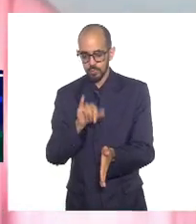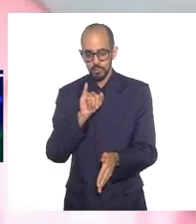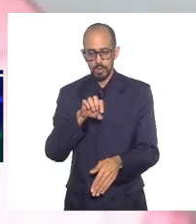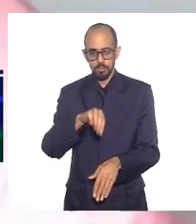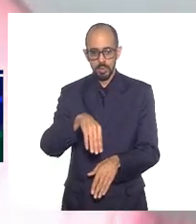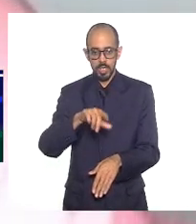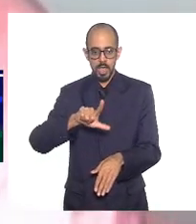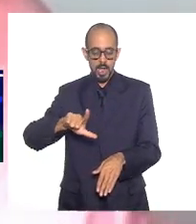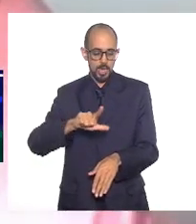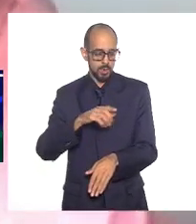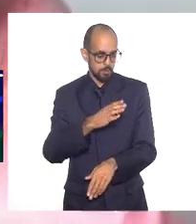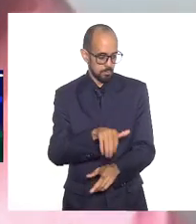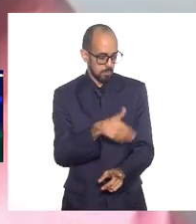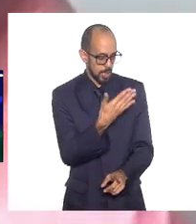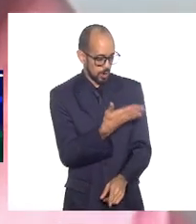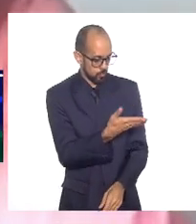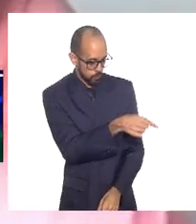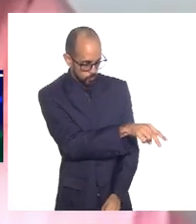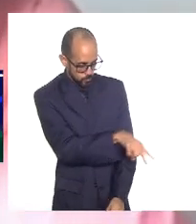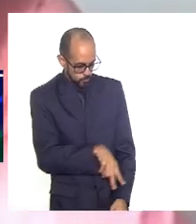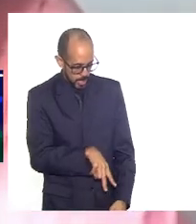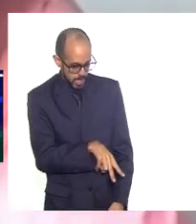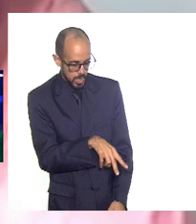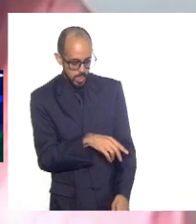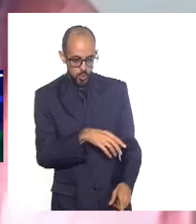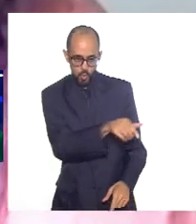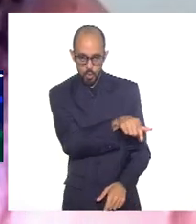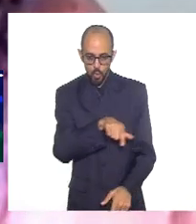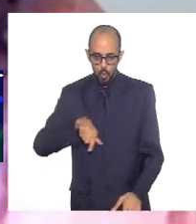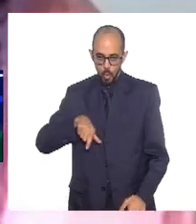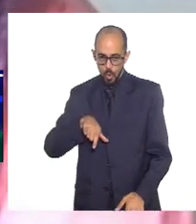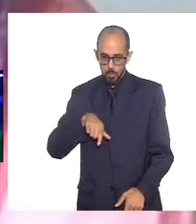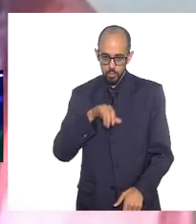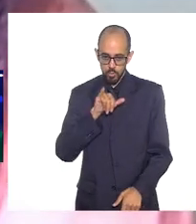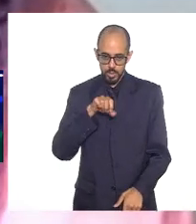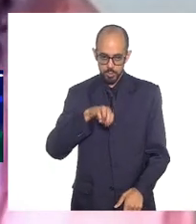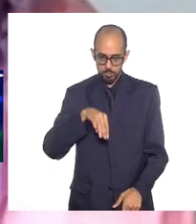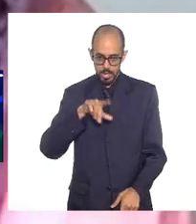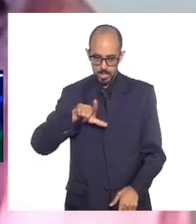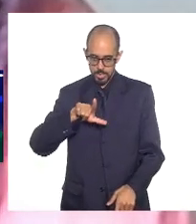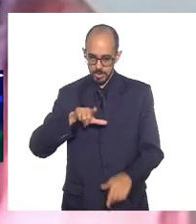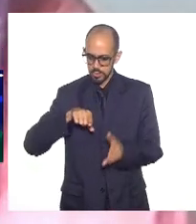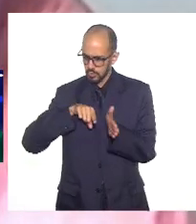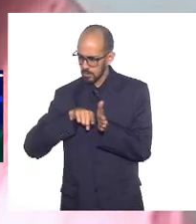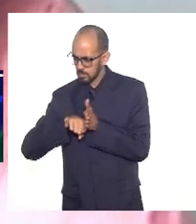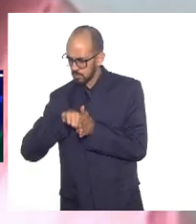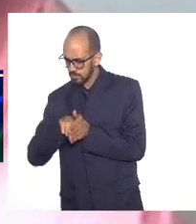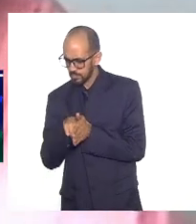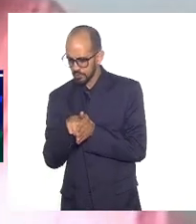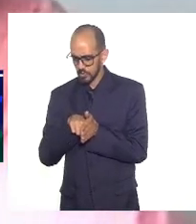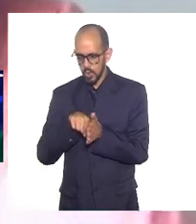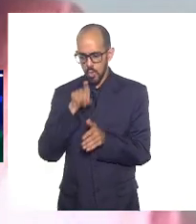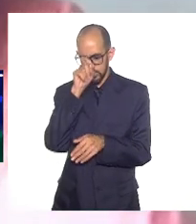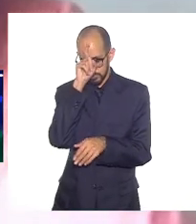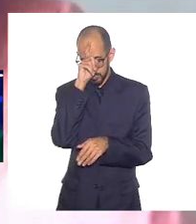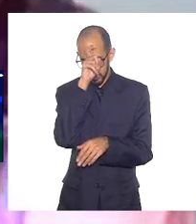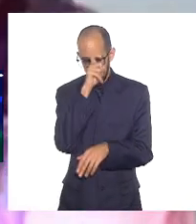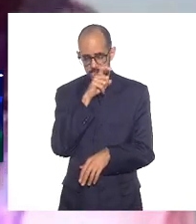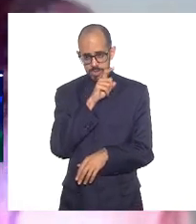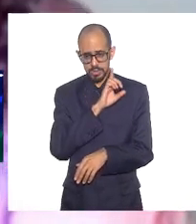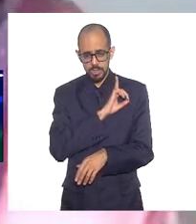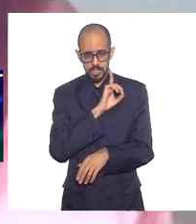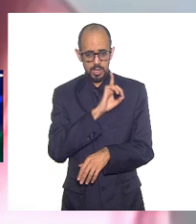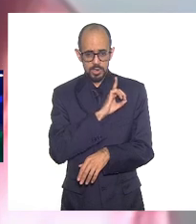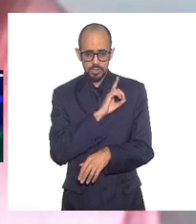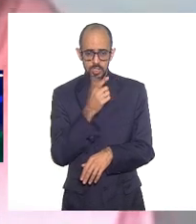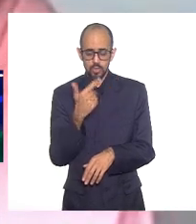para o reconhecimento do corpo. Então, mesmo com a busca em hospitais, em delegacia, João não havia sido encontrado e não